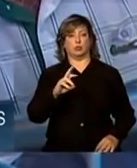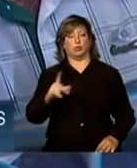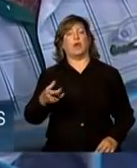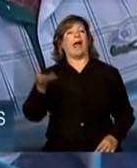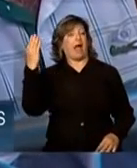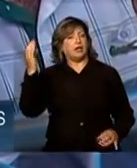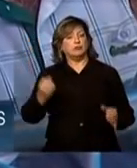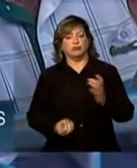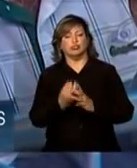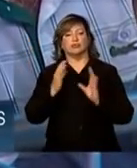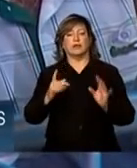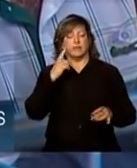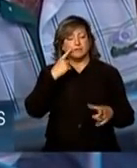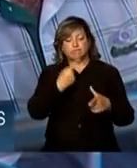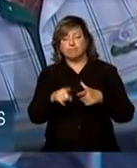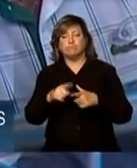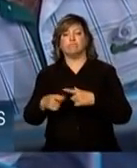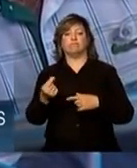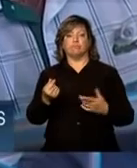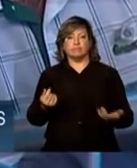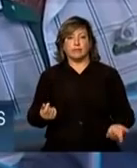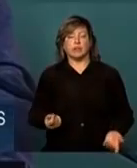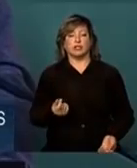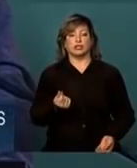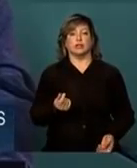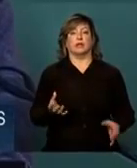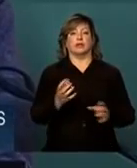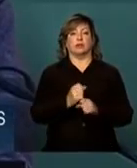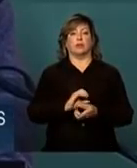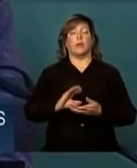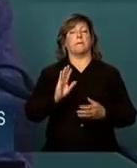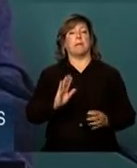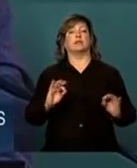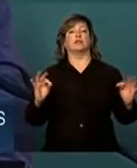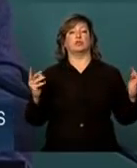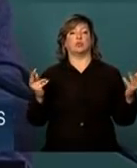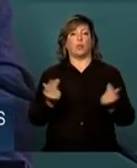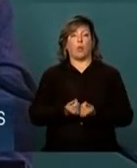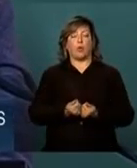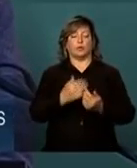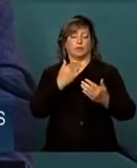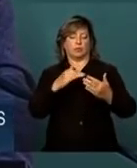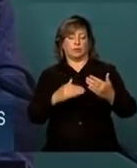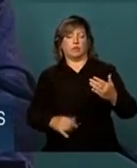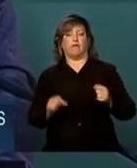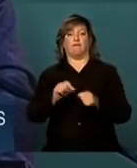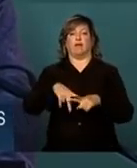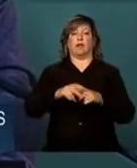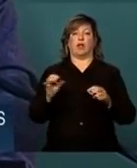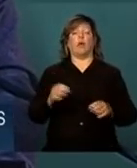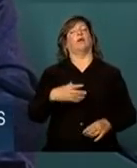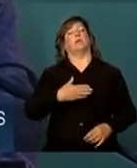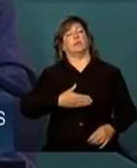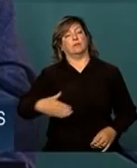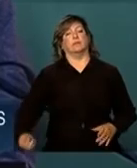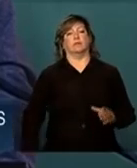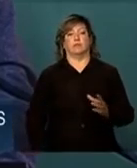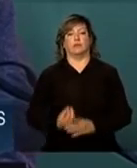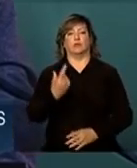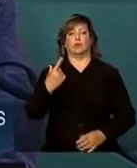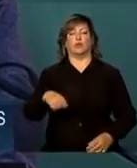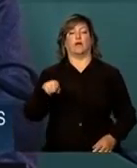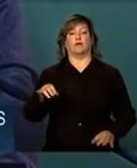alguns problemas de recursos, mas todo o termo de referência foi adequado e estamos em breve lançando